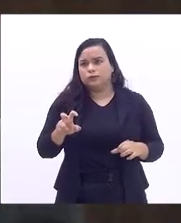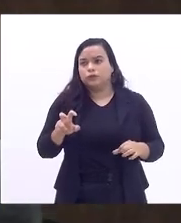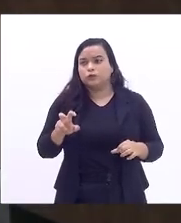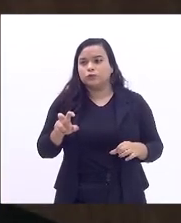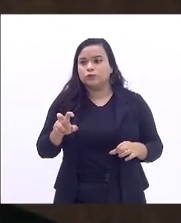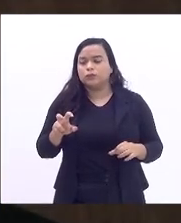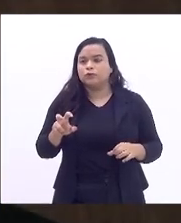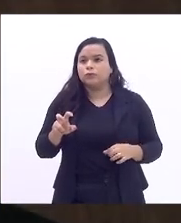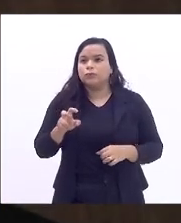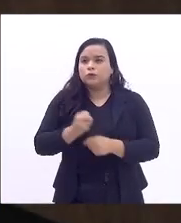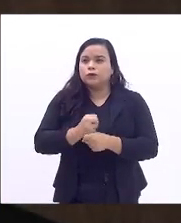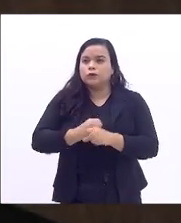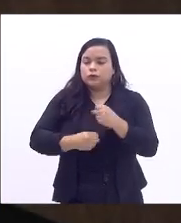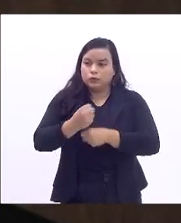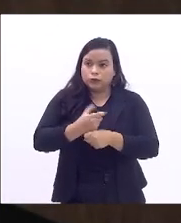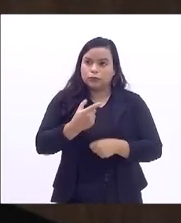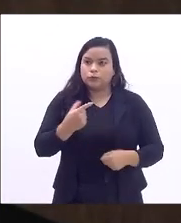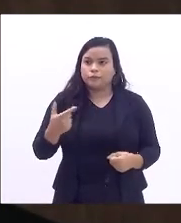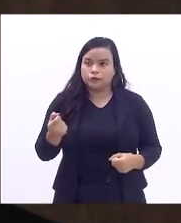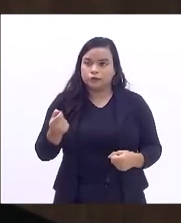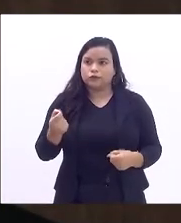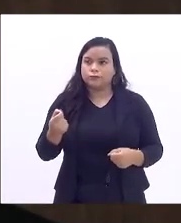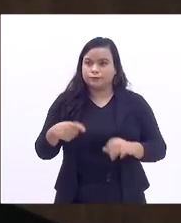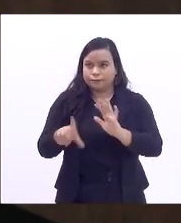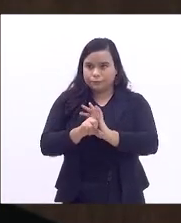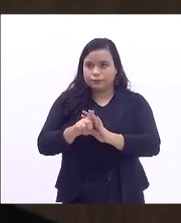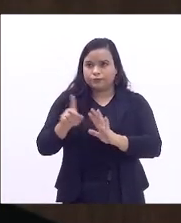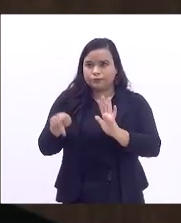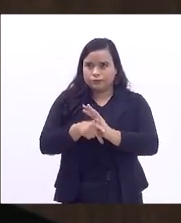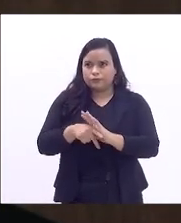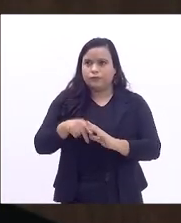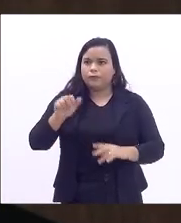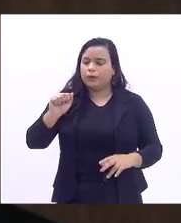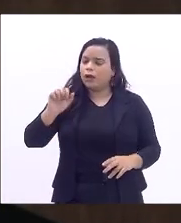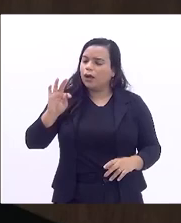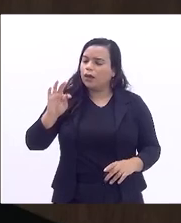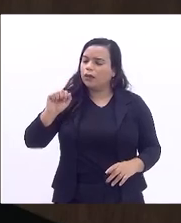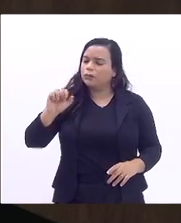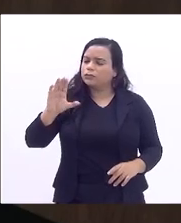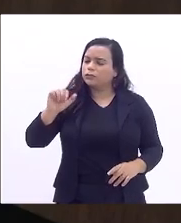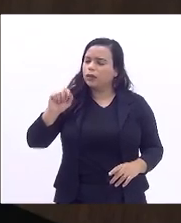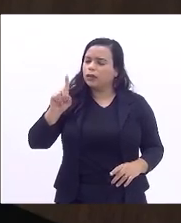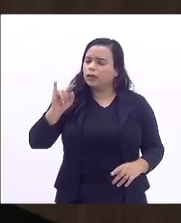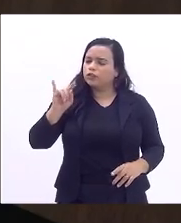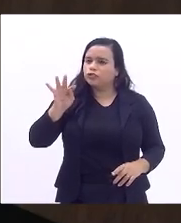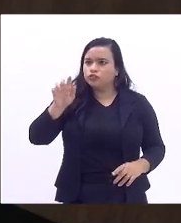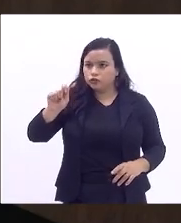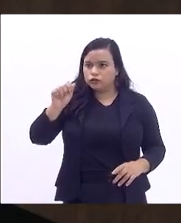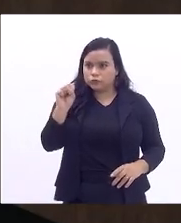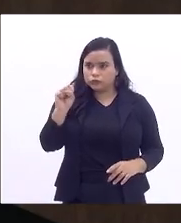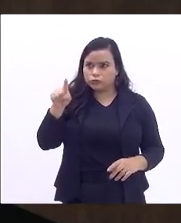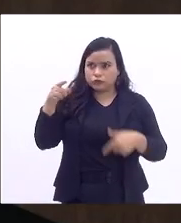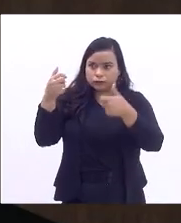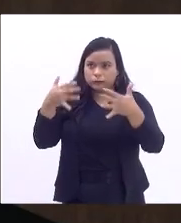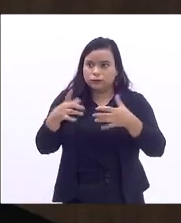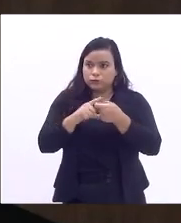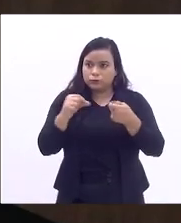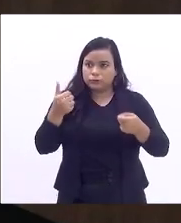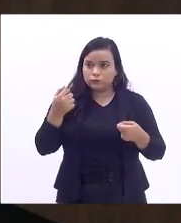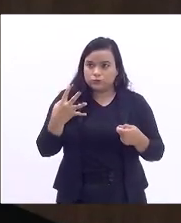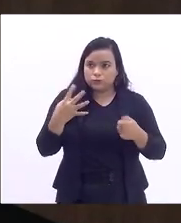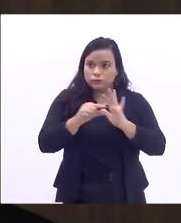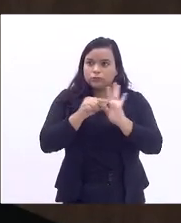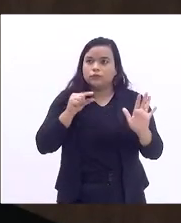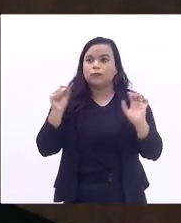de 2020 que a lei dos Atacadistas diz no seu Artigo 14